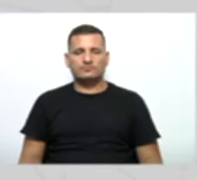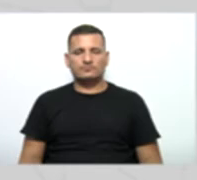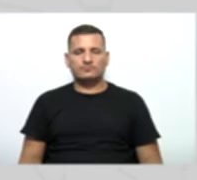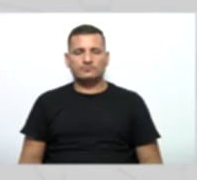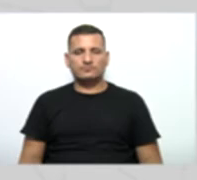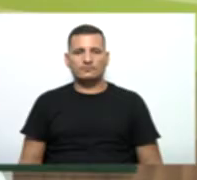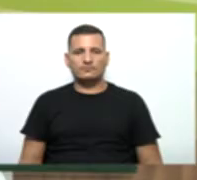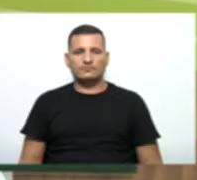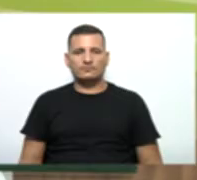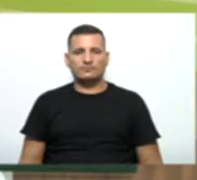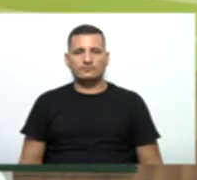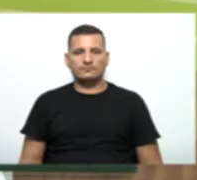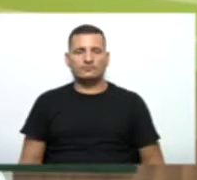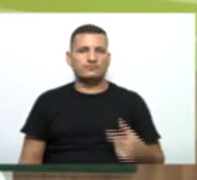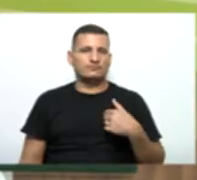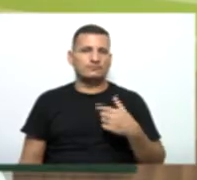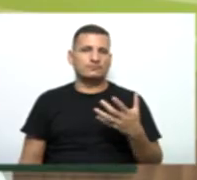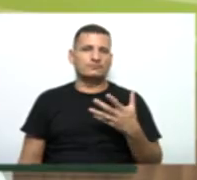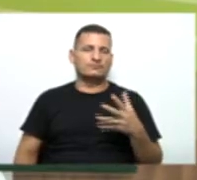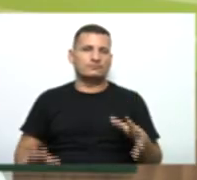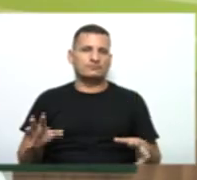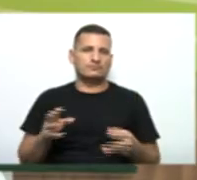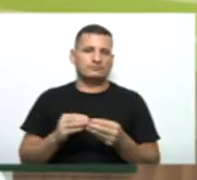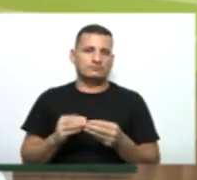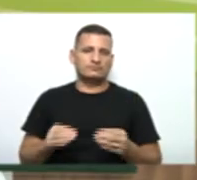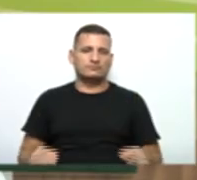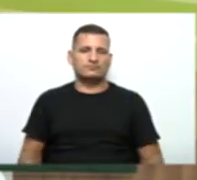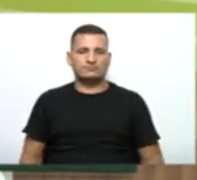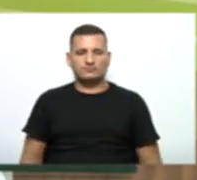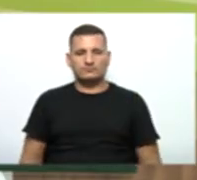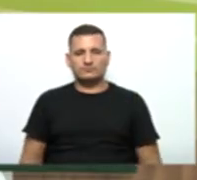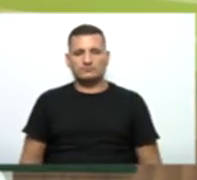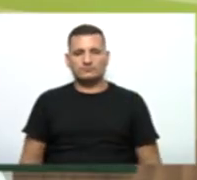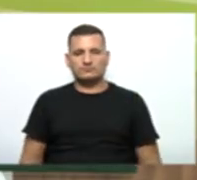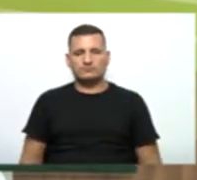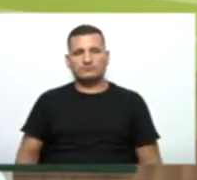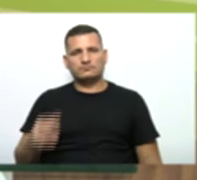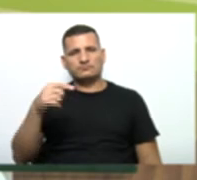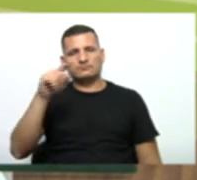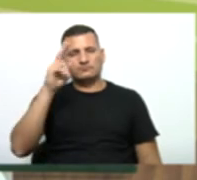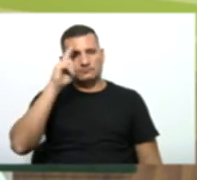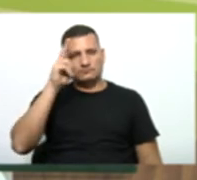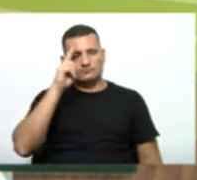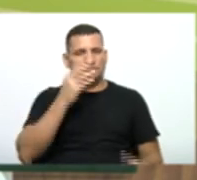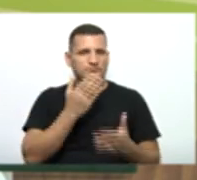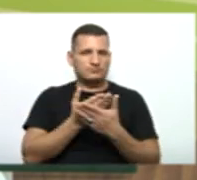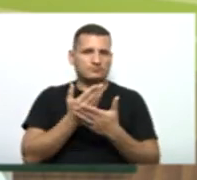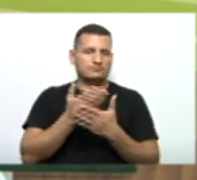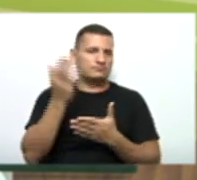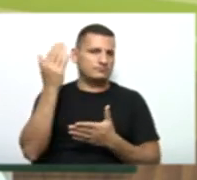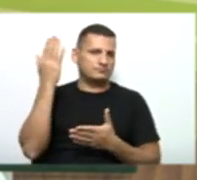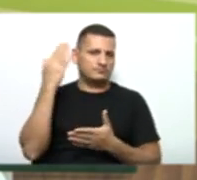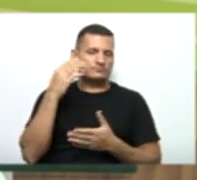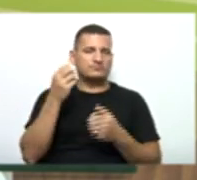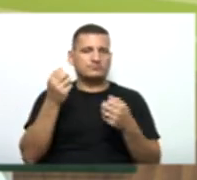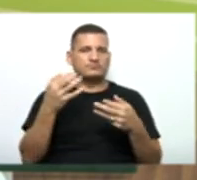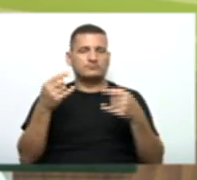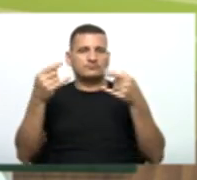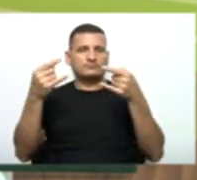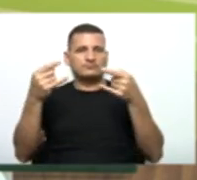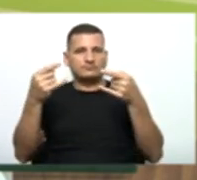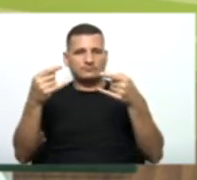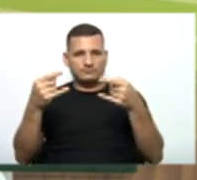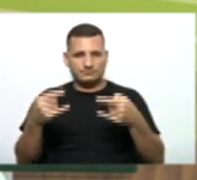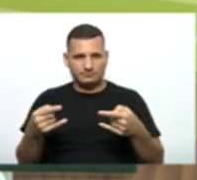Eu queria aqui fazer uma colocação. Lembra que na aula passada a gente falou sobre listas, mas na